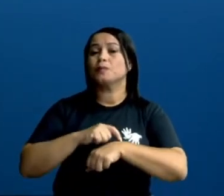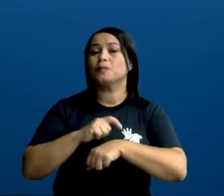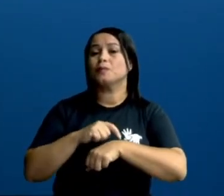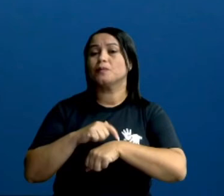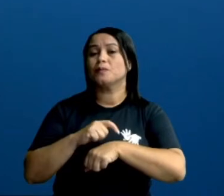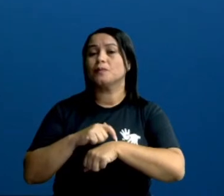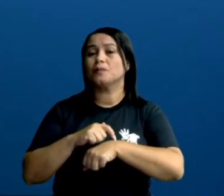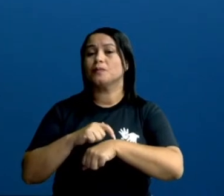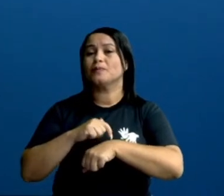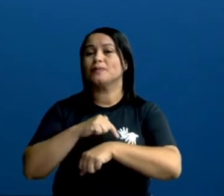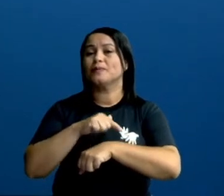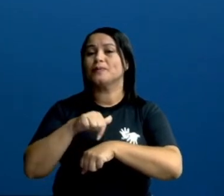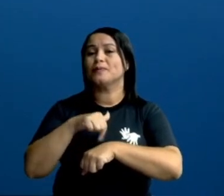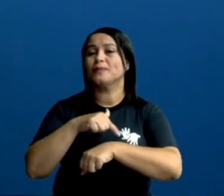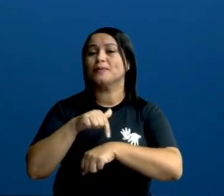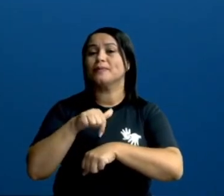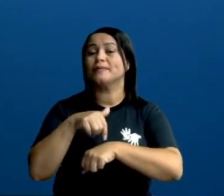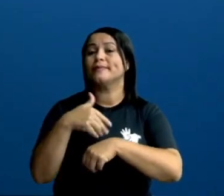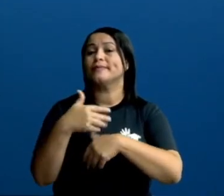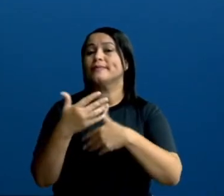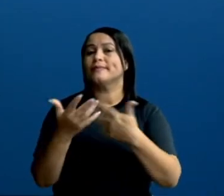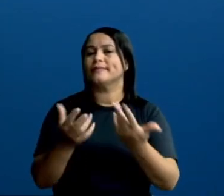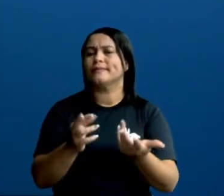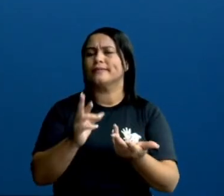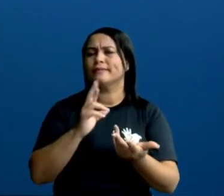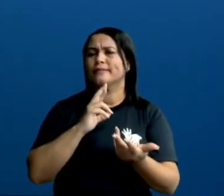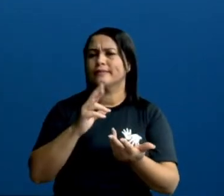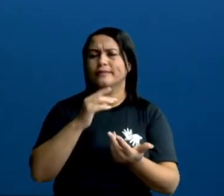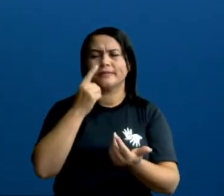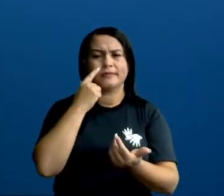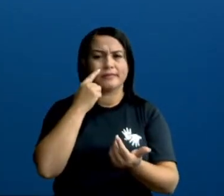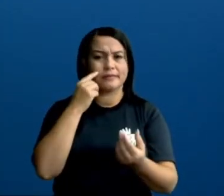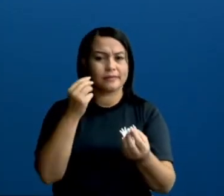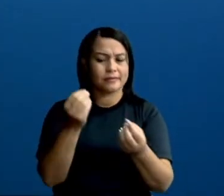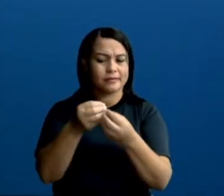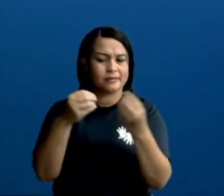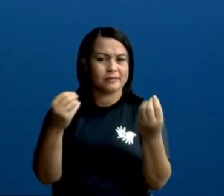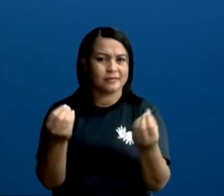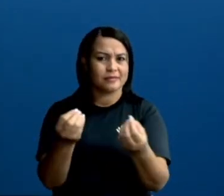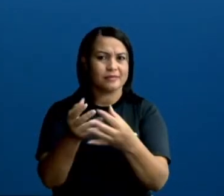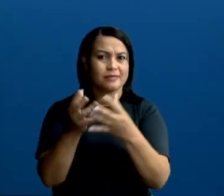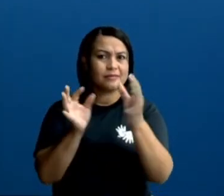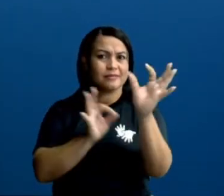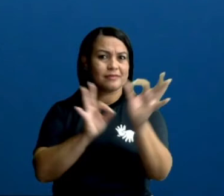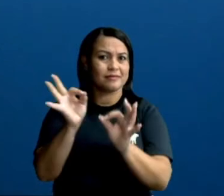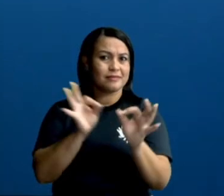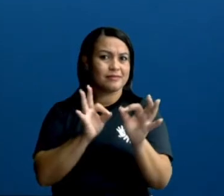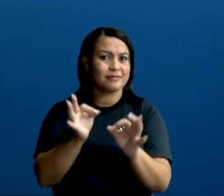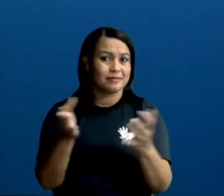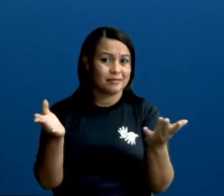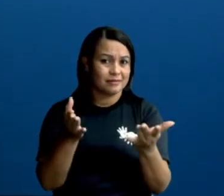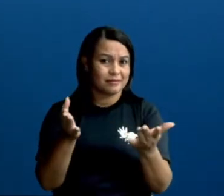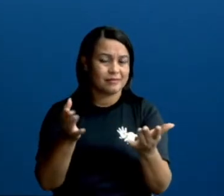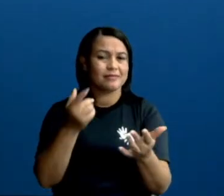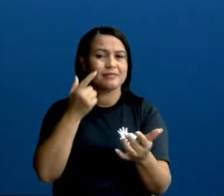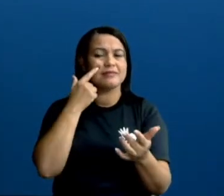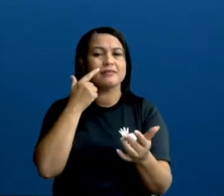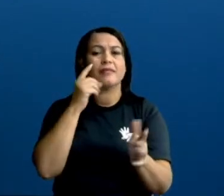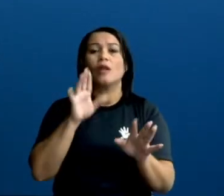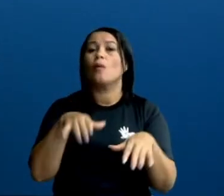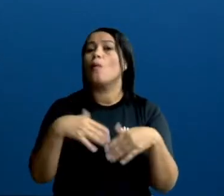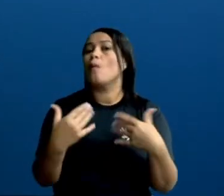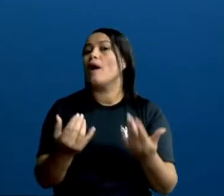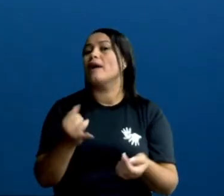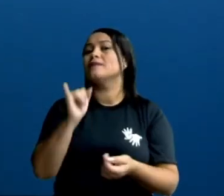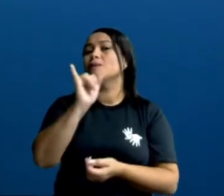tempinho. E aí? Vamos por um passe de mágica descobrir quais são